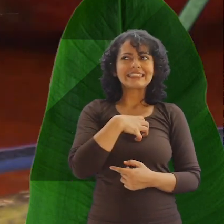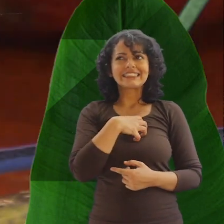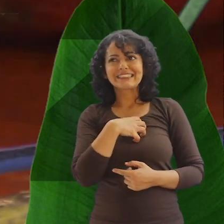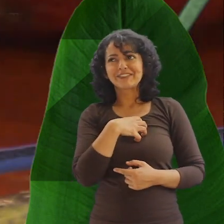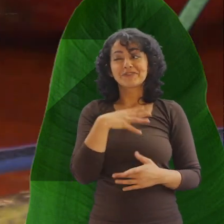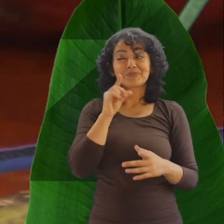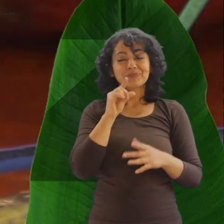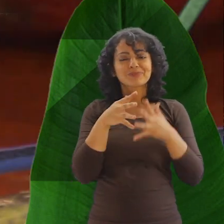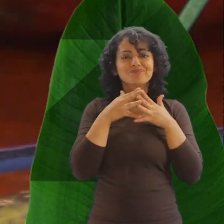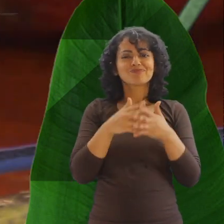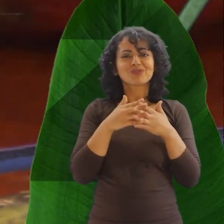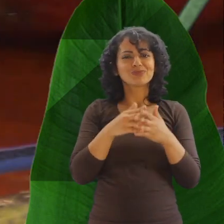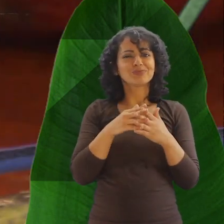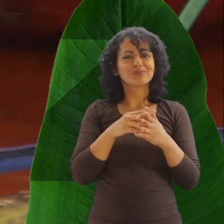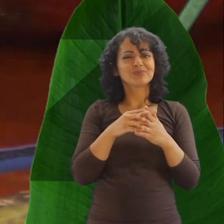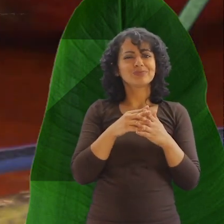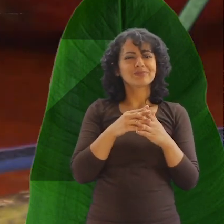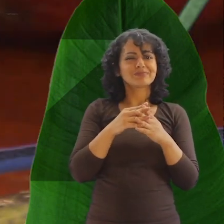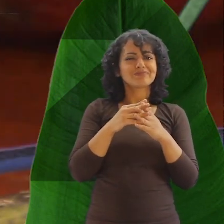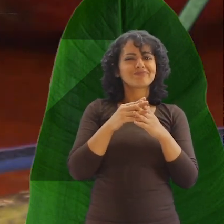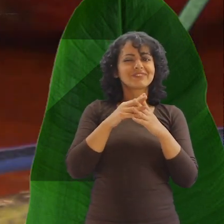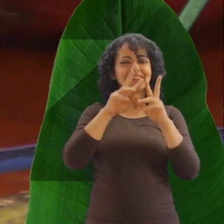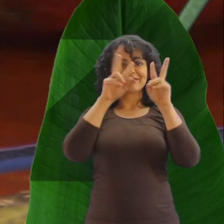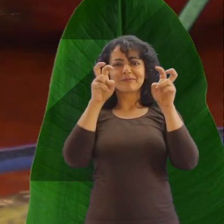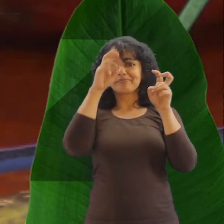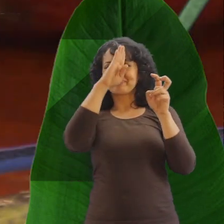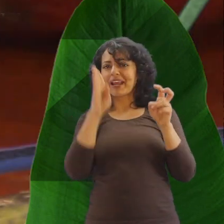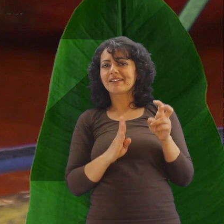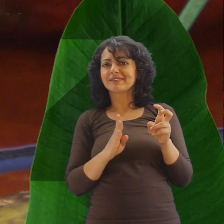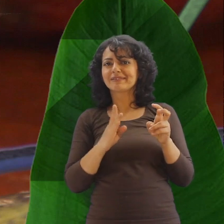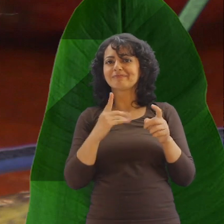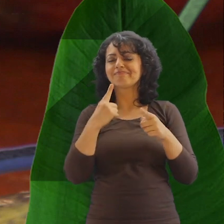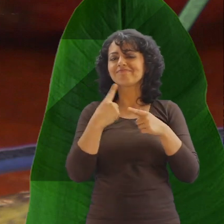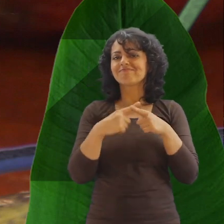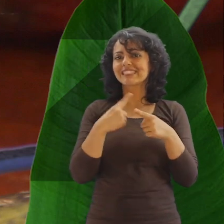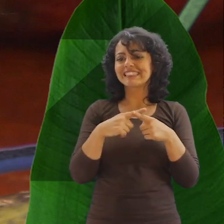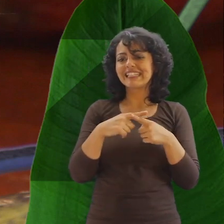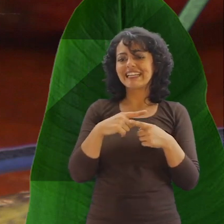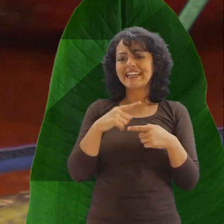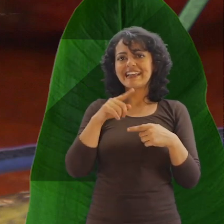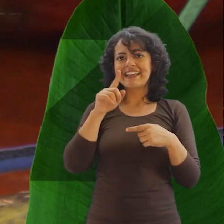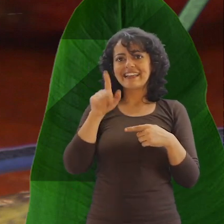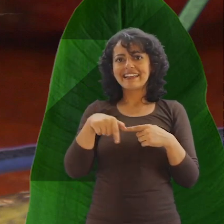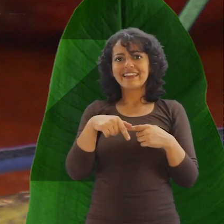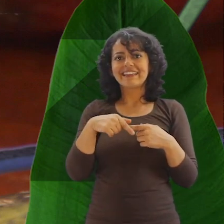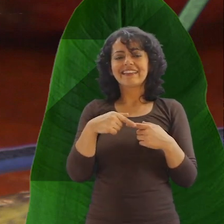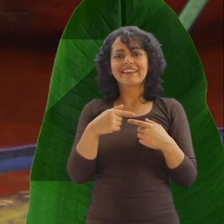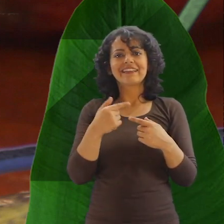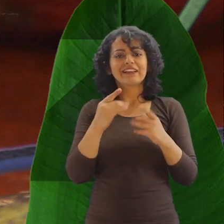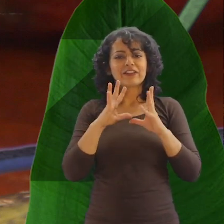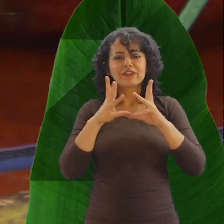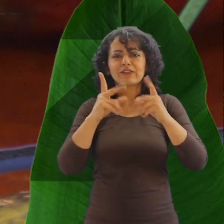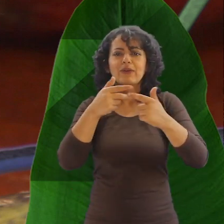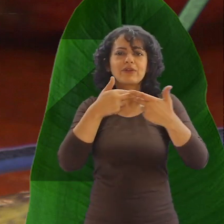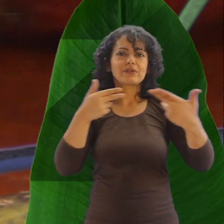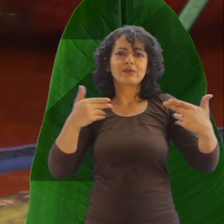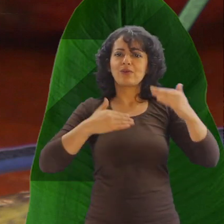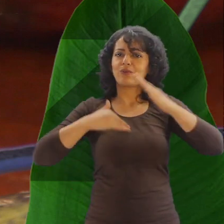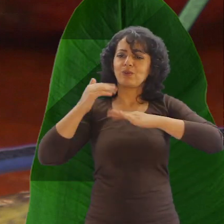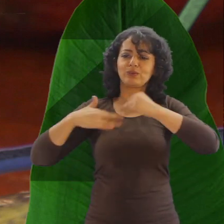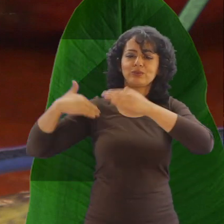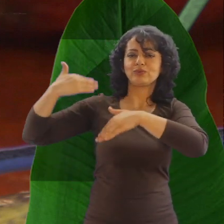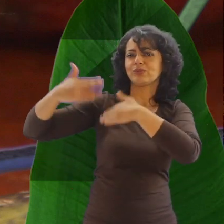tenho sentimentos ambíguos com relação ao Brasil, um caldeirão próprio que é fruto das todas